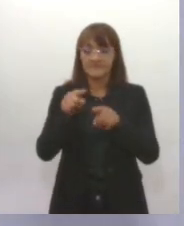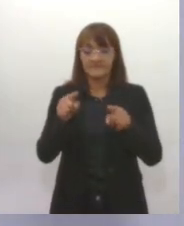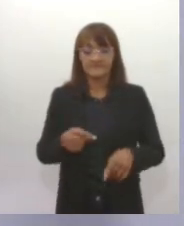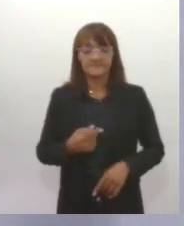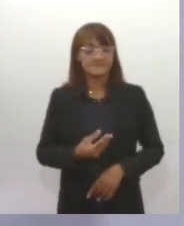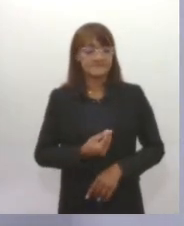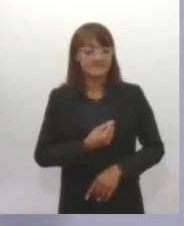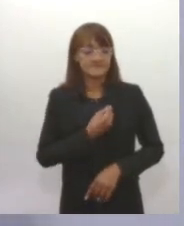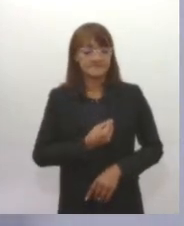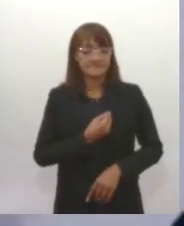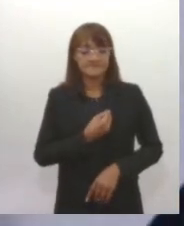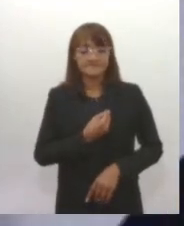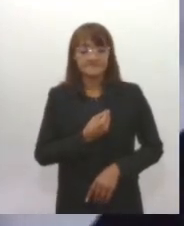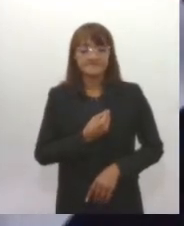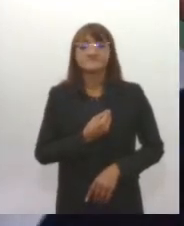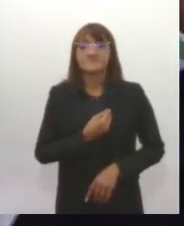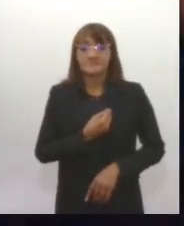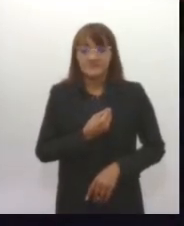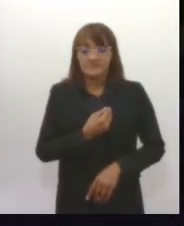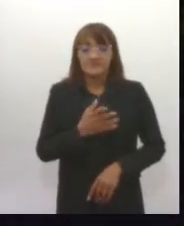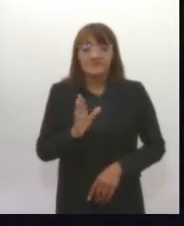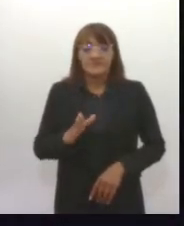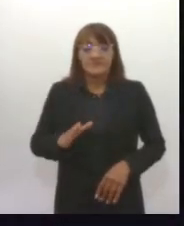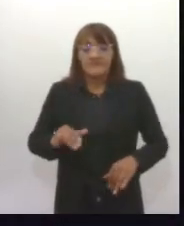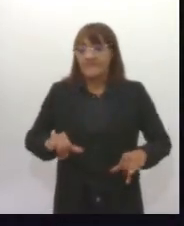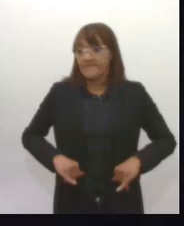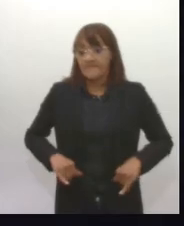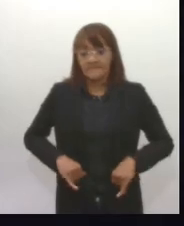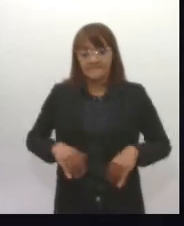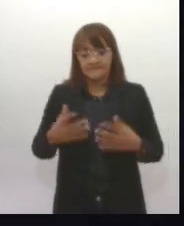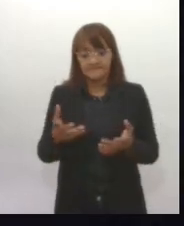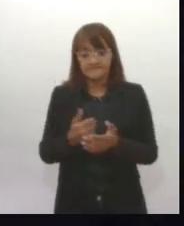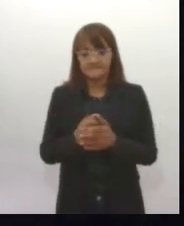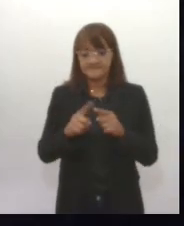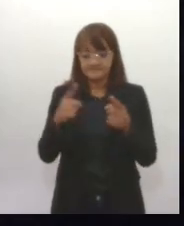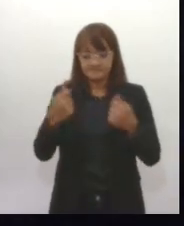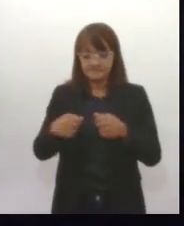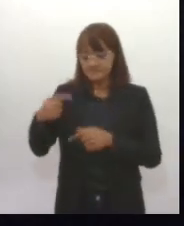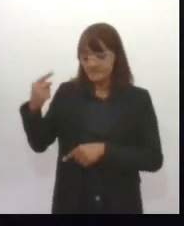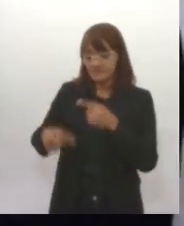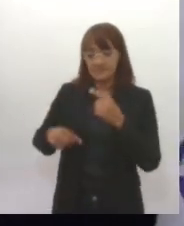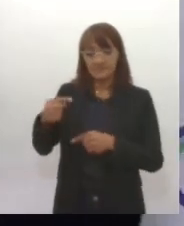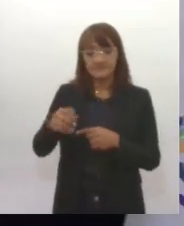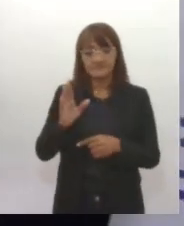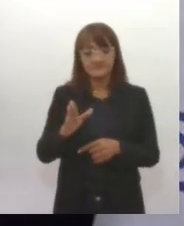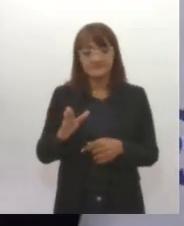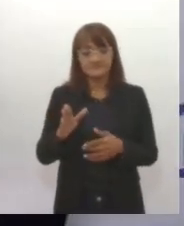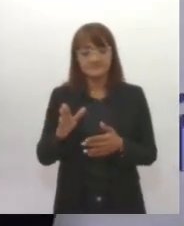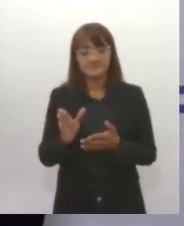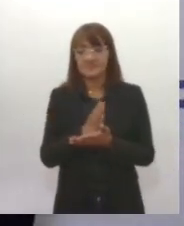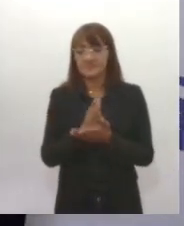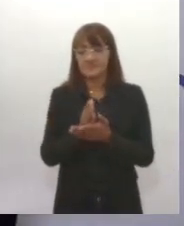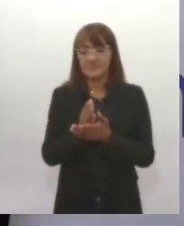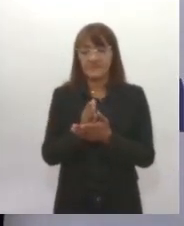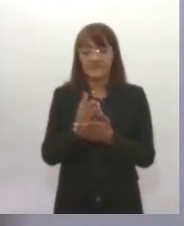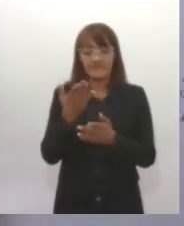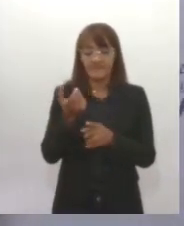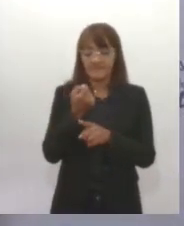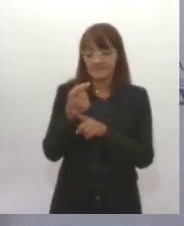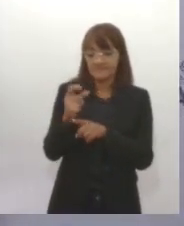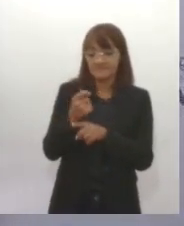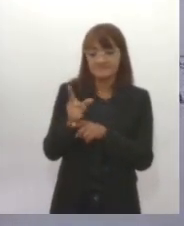precisando de políticas públicas, como habitação, porque muitas acabam sendo excluídas, né, do meio familiar por causa